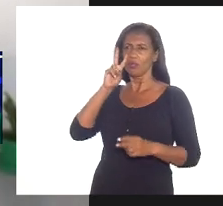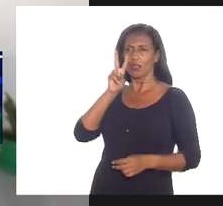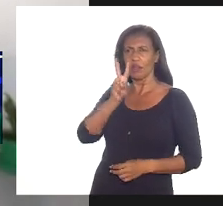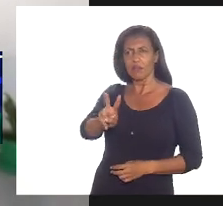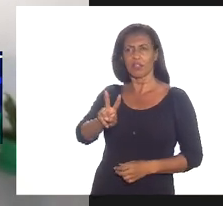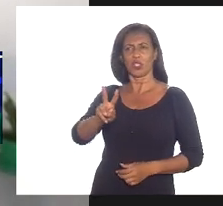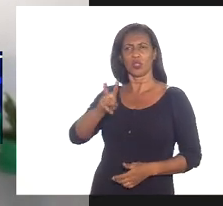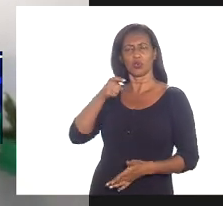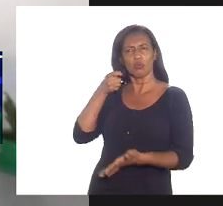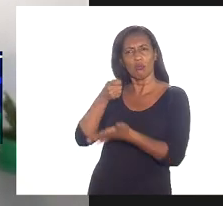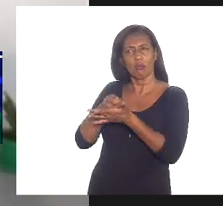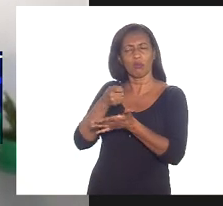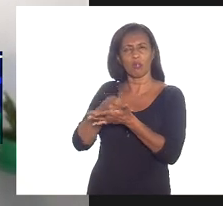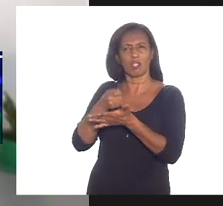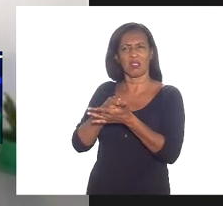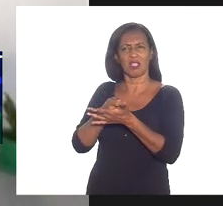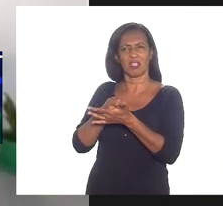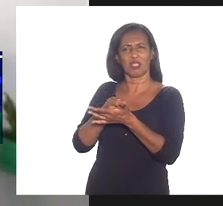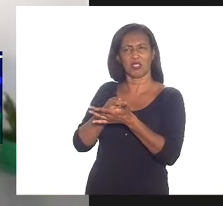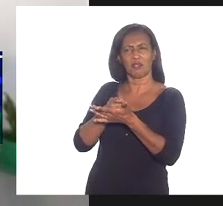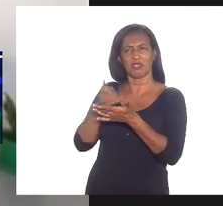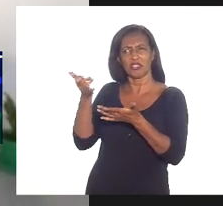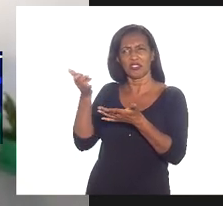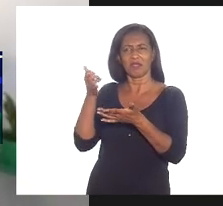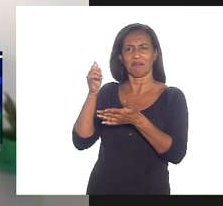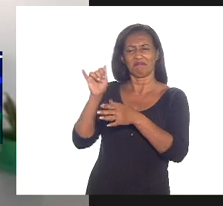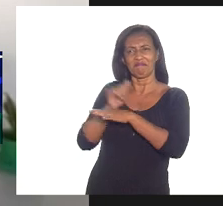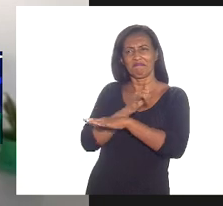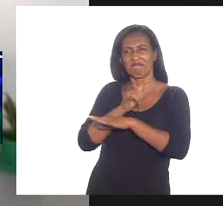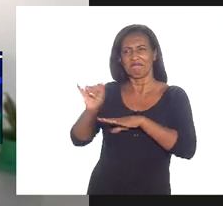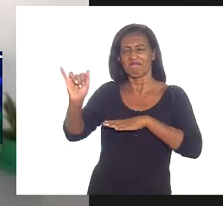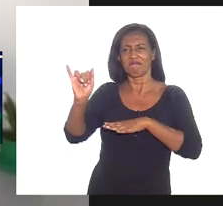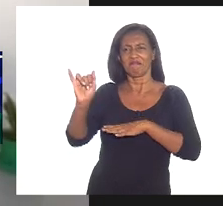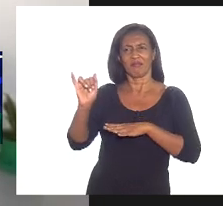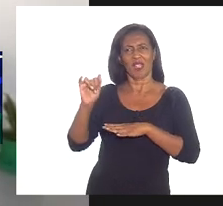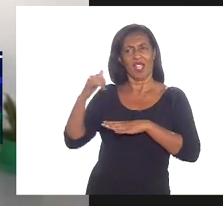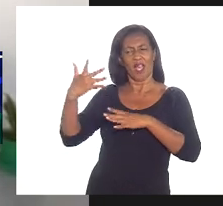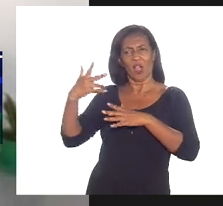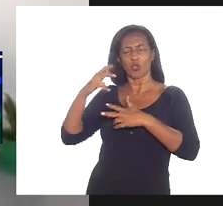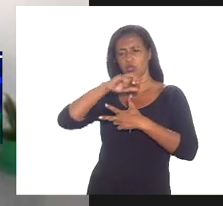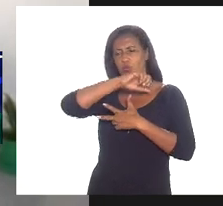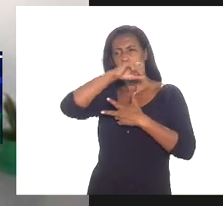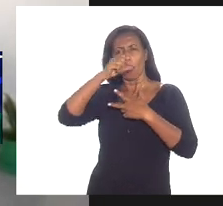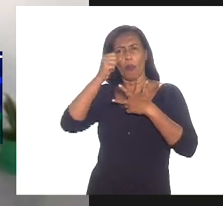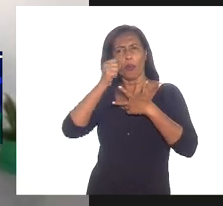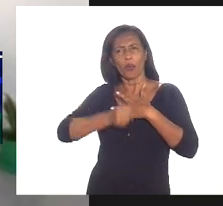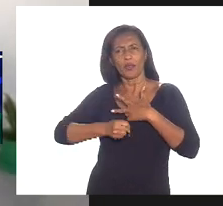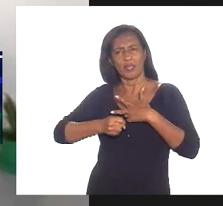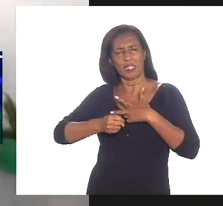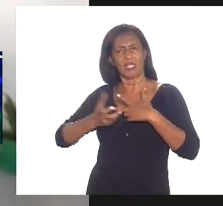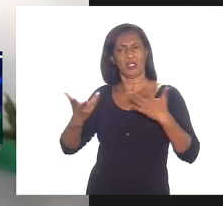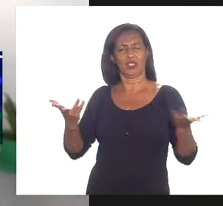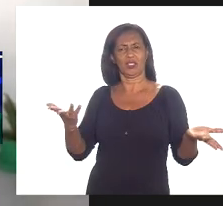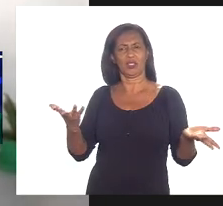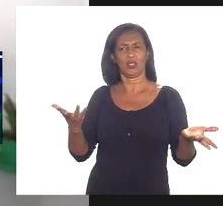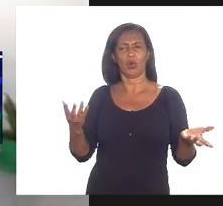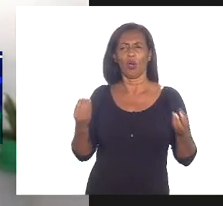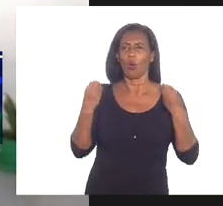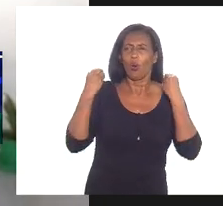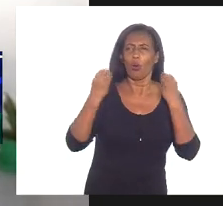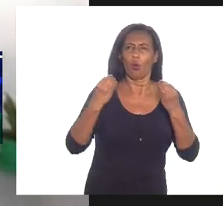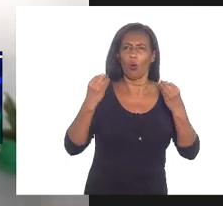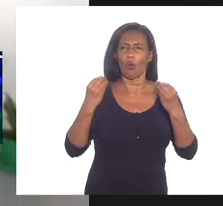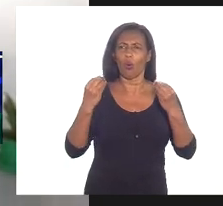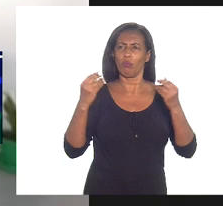cada vez mais informadas de perseguição aos poderes instituídos e a gente já viu quanto que